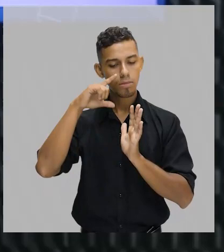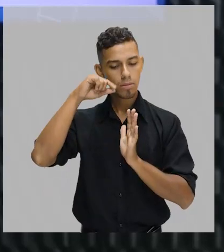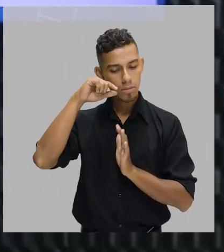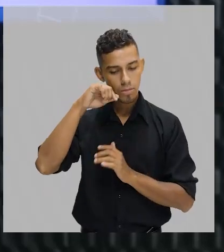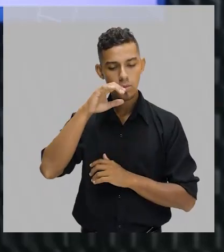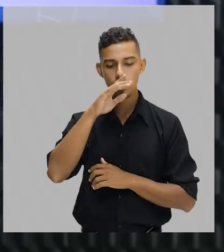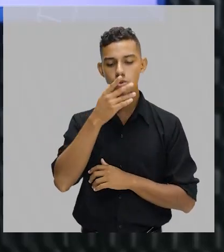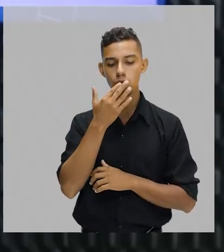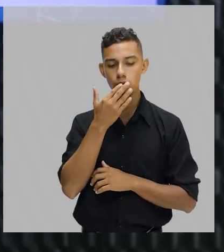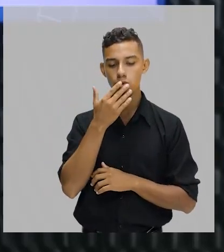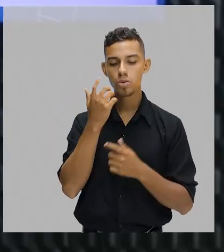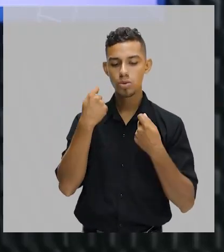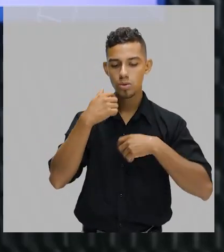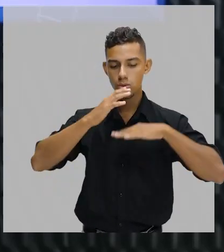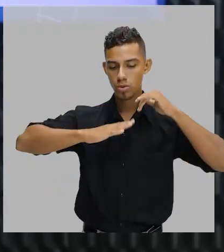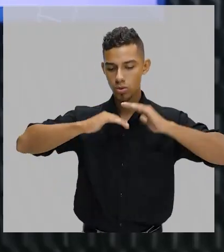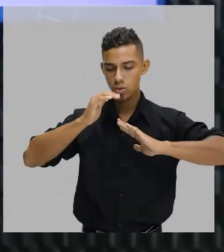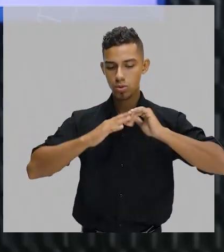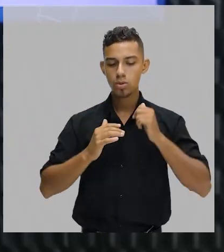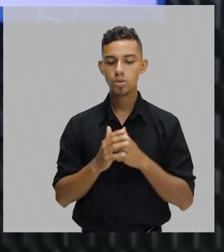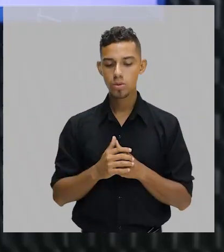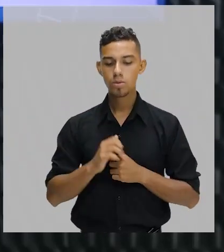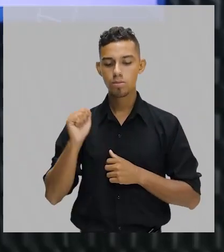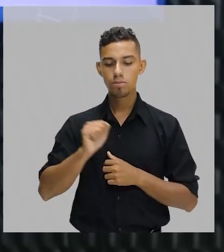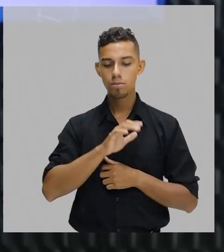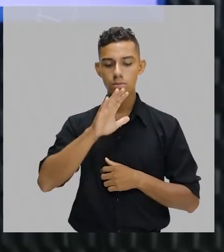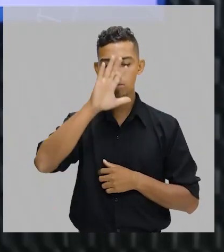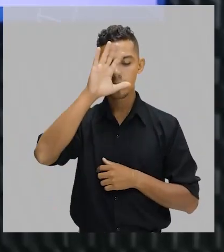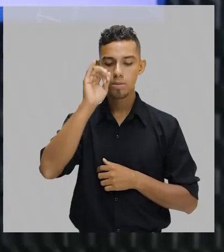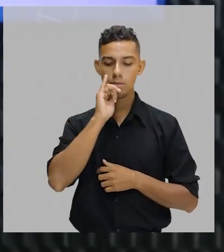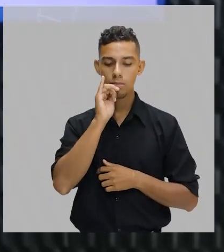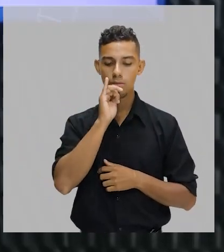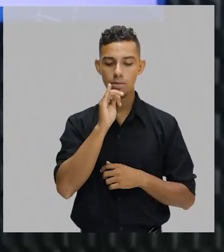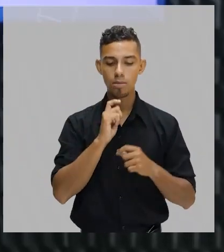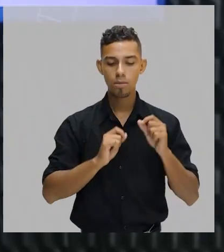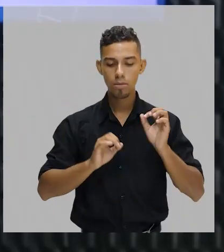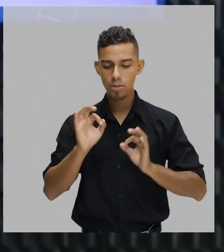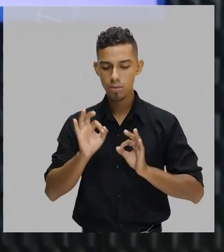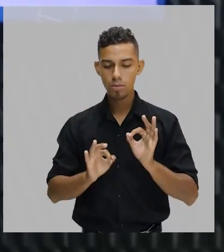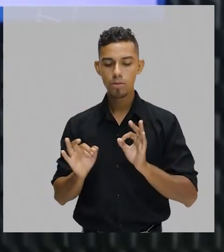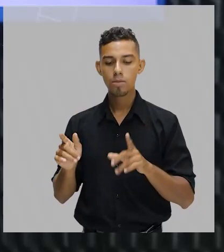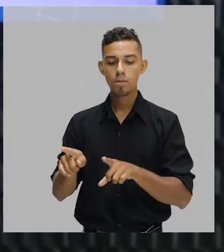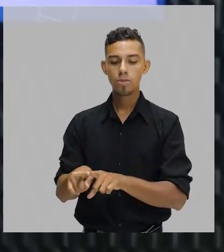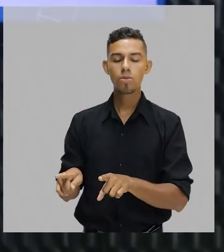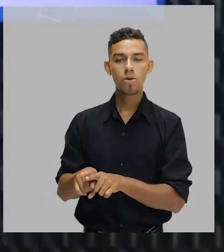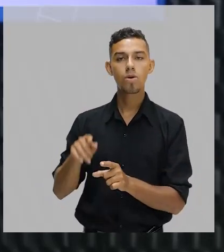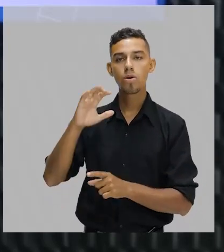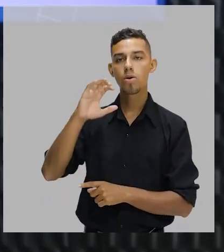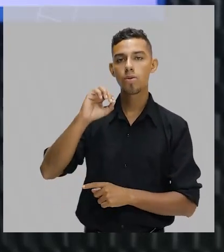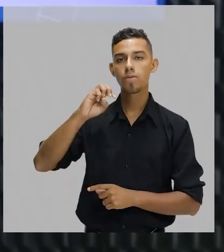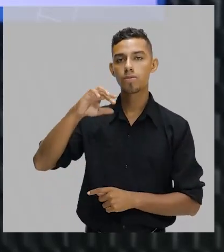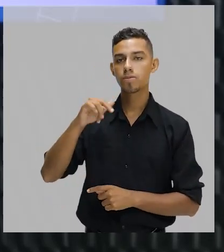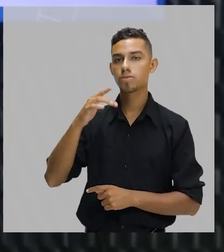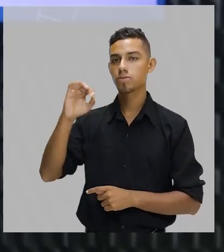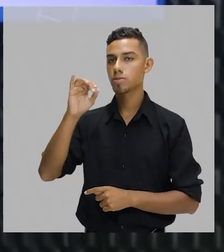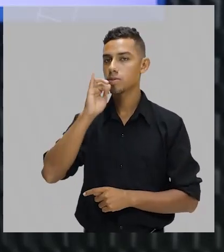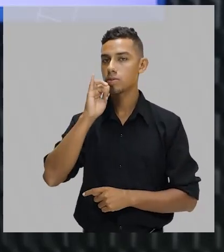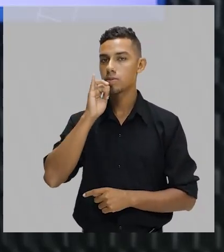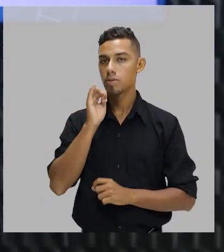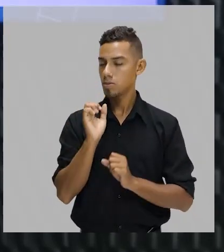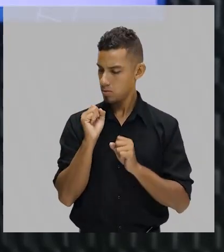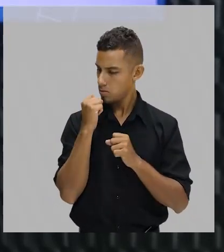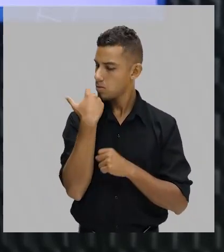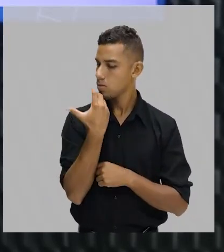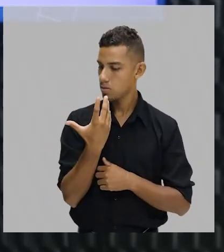que são vendidos em nível profissional, são caros, bem caros. Mas tem lápis com comerciais que tem uma qualidade boa e dá para fazer um bom